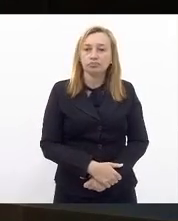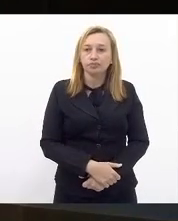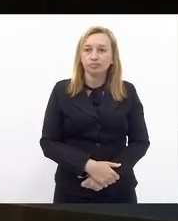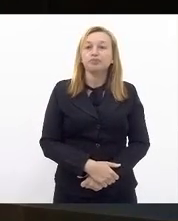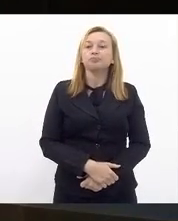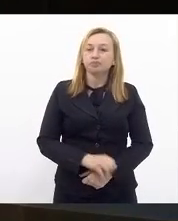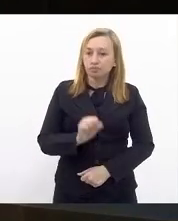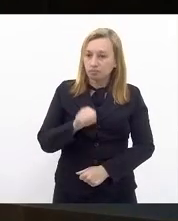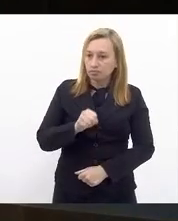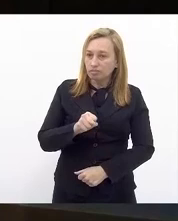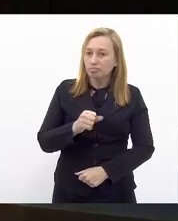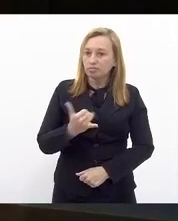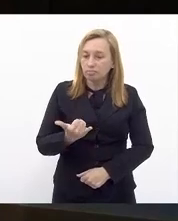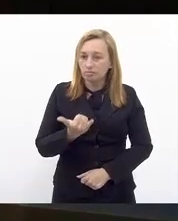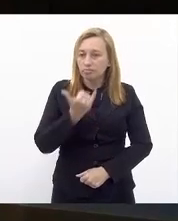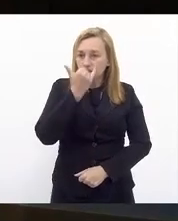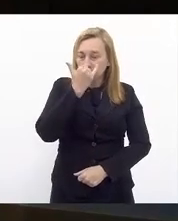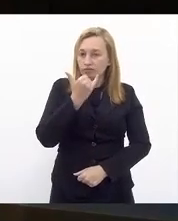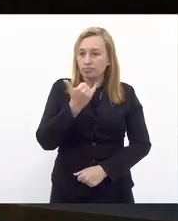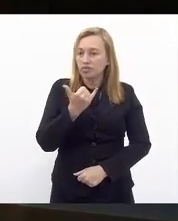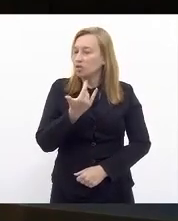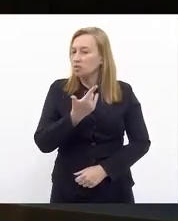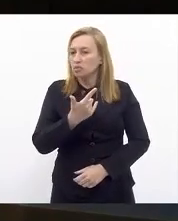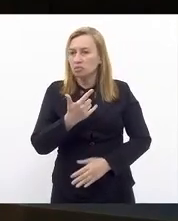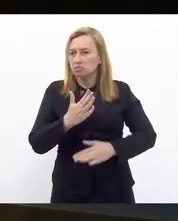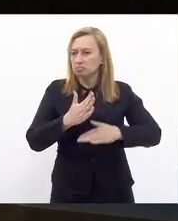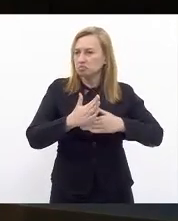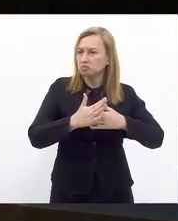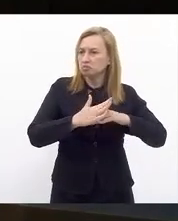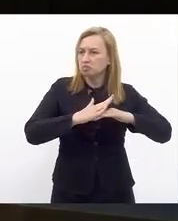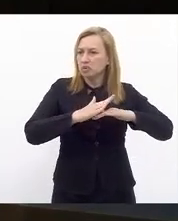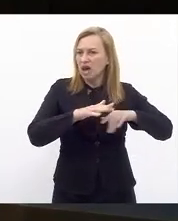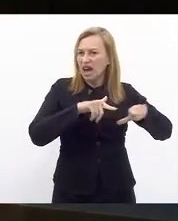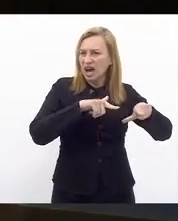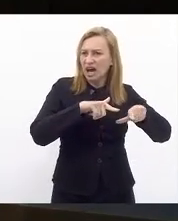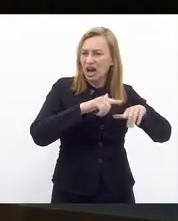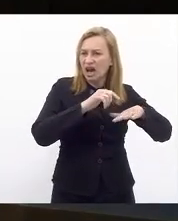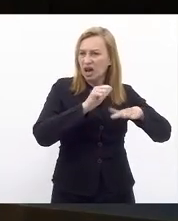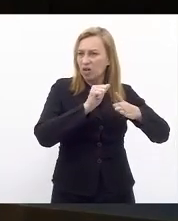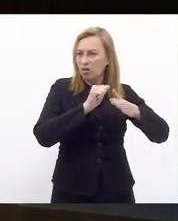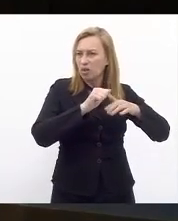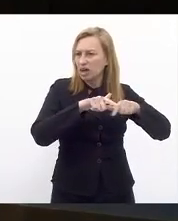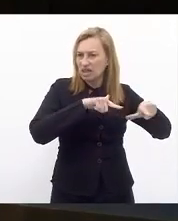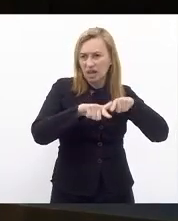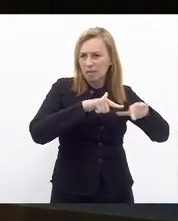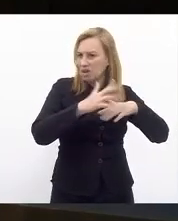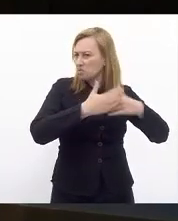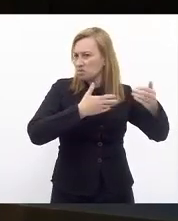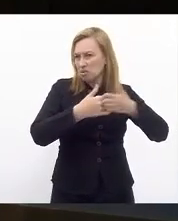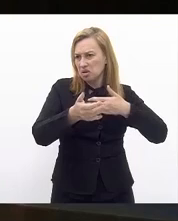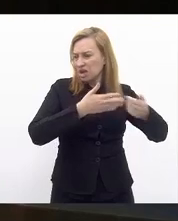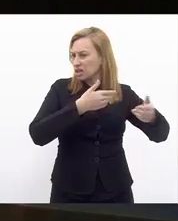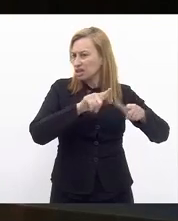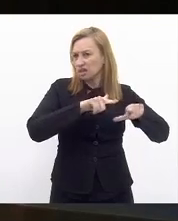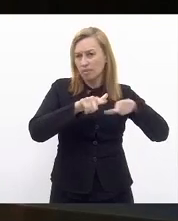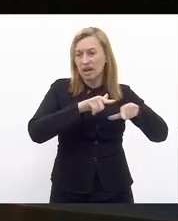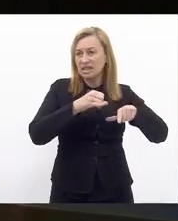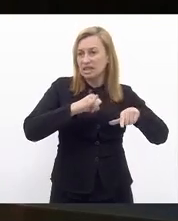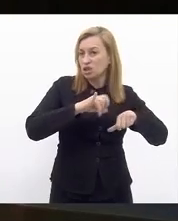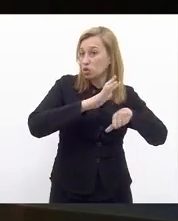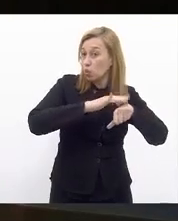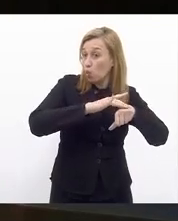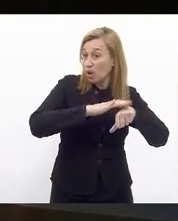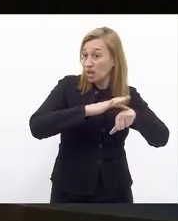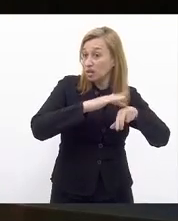eu ia só invalidez por qualquer atividade não seja só policial não tá qualquer atividade se ele ficar doente